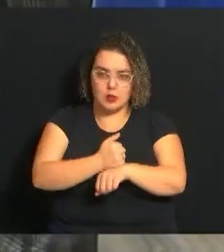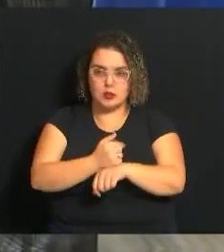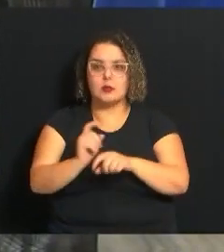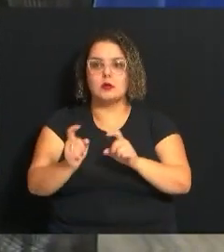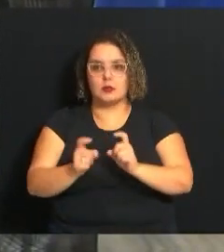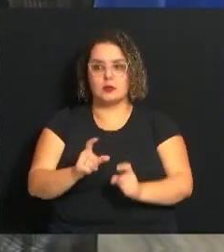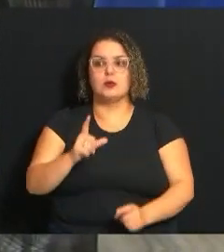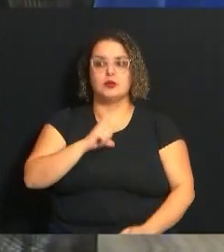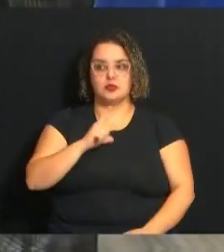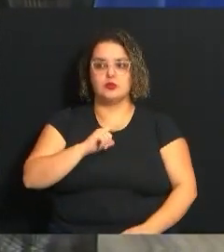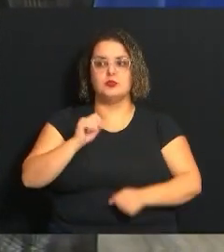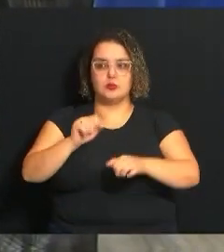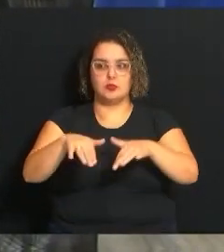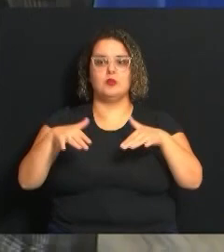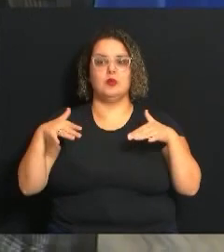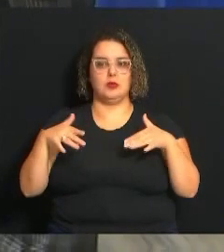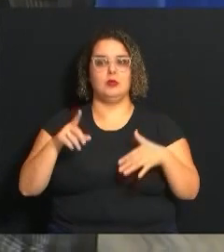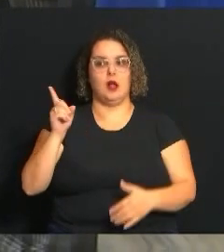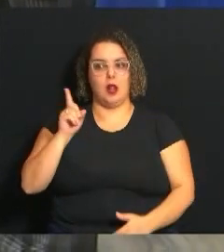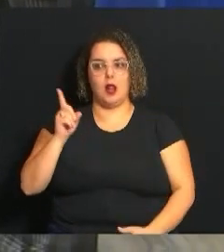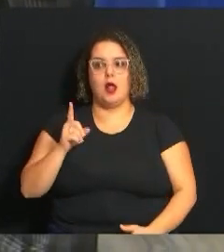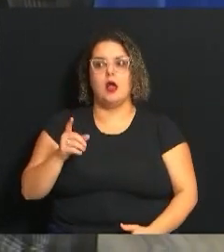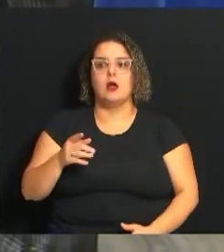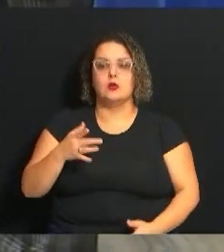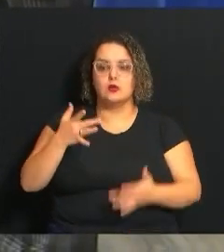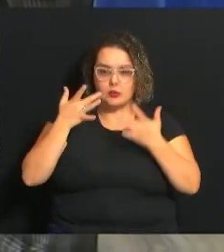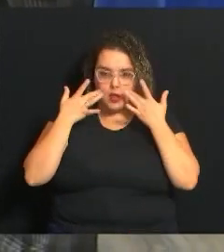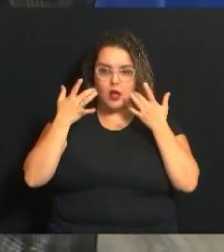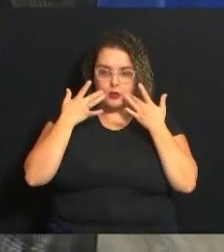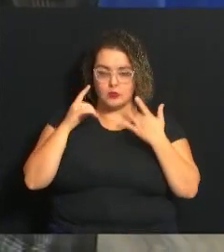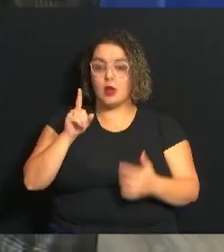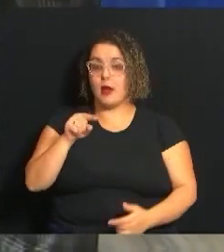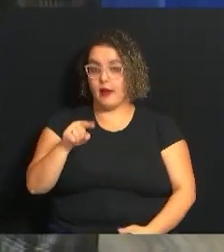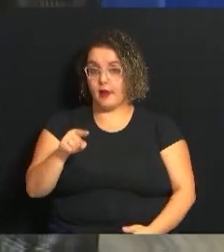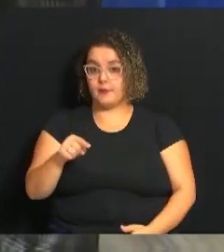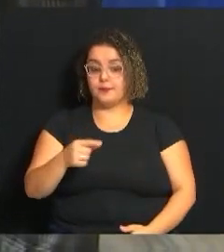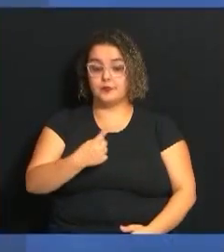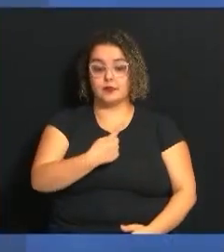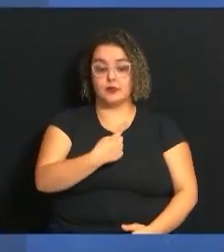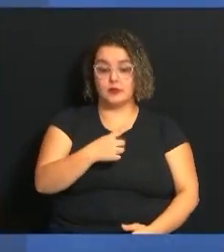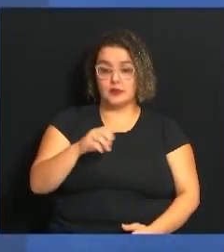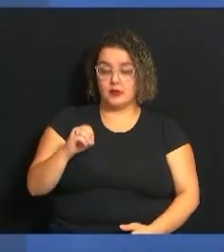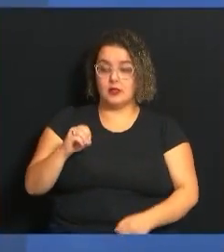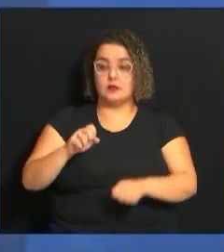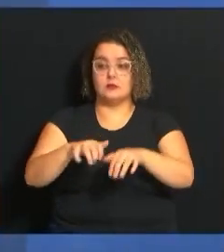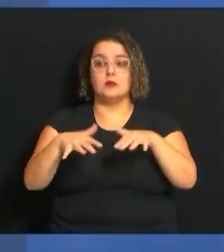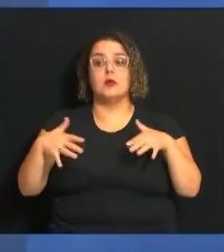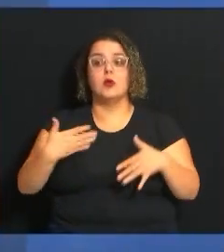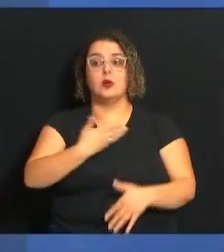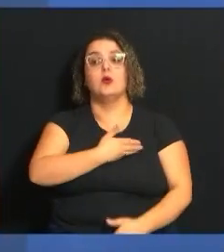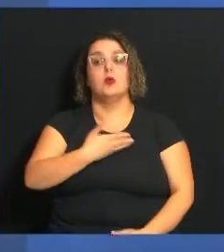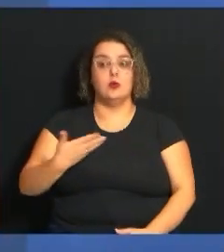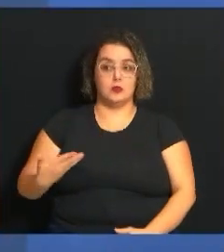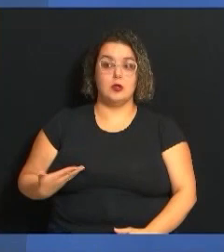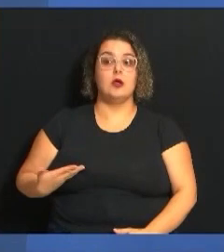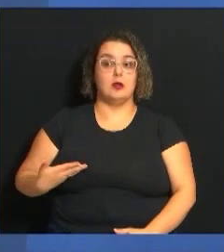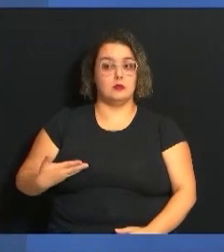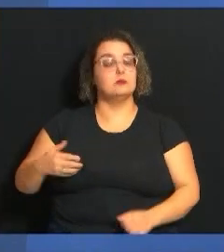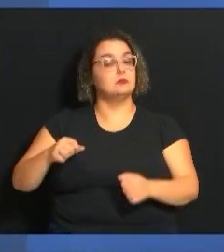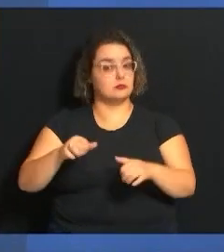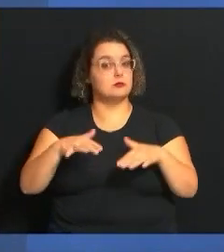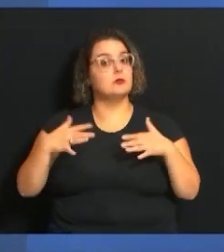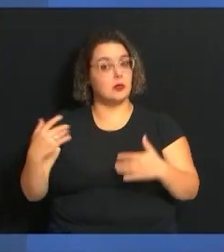uma audiência pública lá no Teatro Bento Quirino. Exatamente, Gabriel. Foi a 10ª audiência pública. E essa audiência pública é